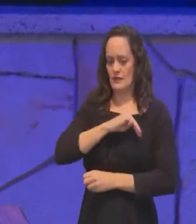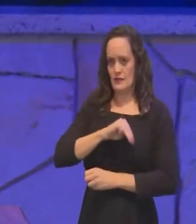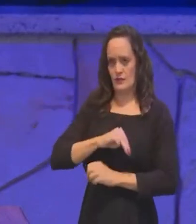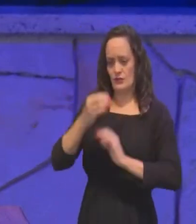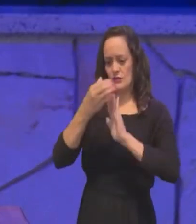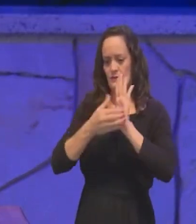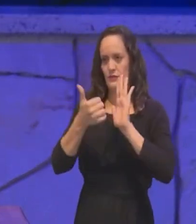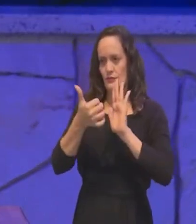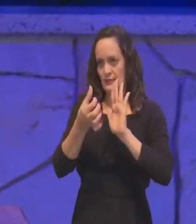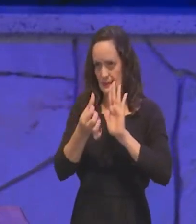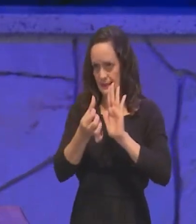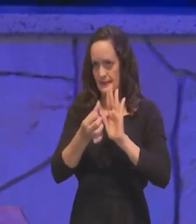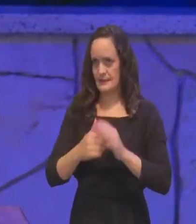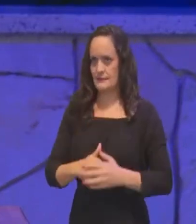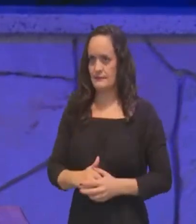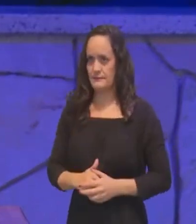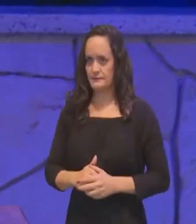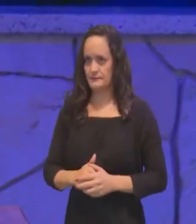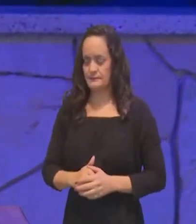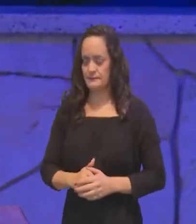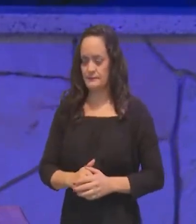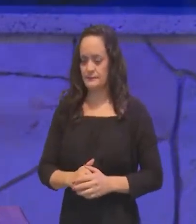Mateus.